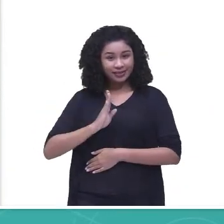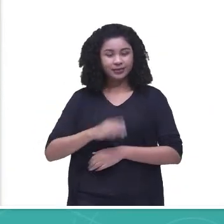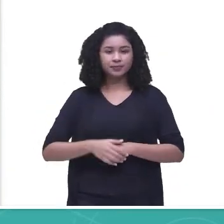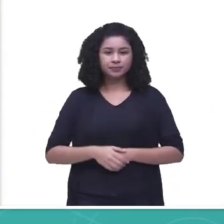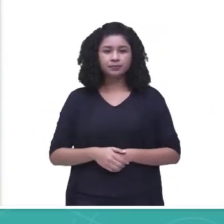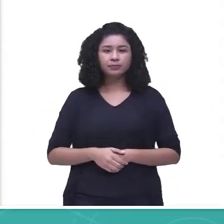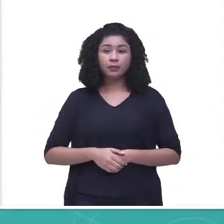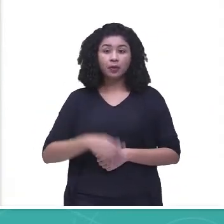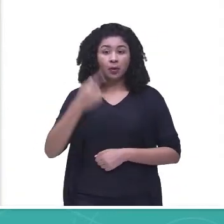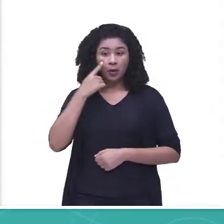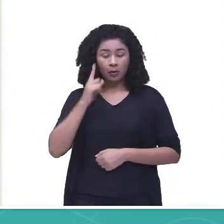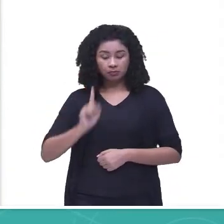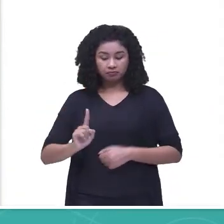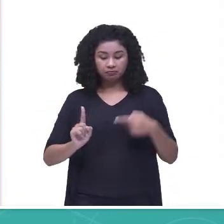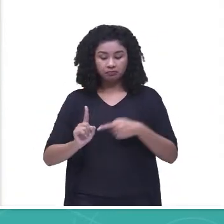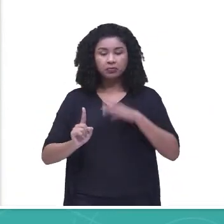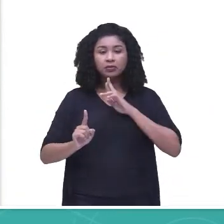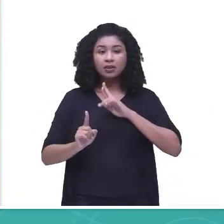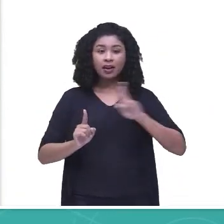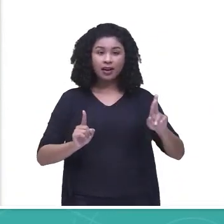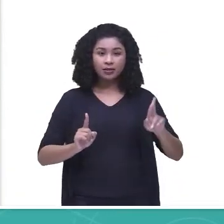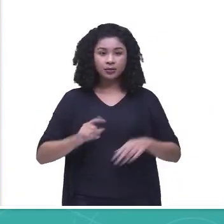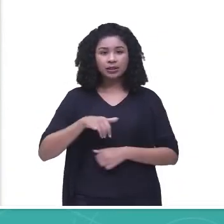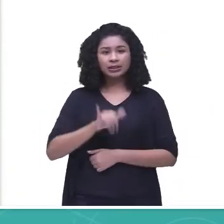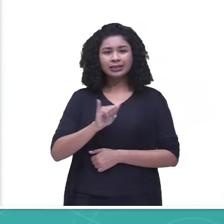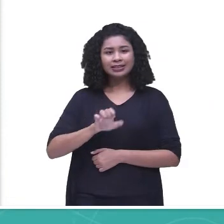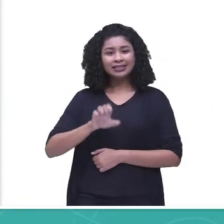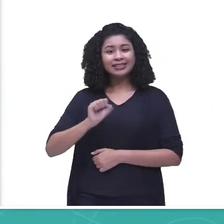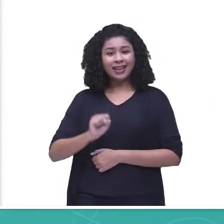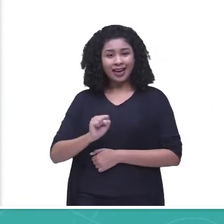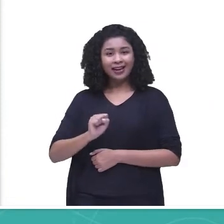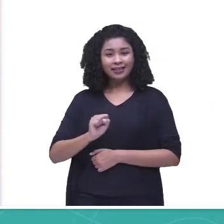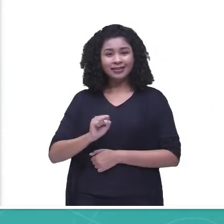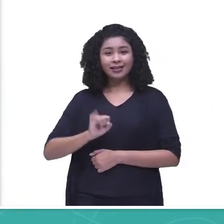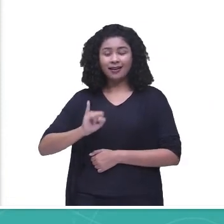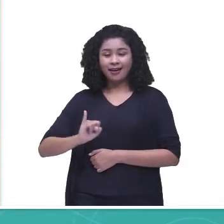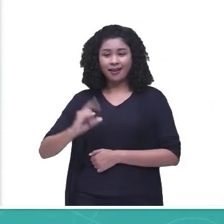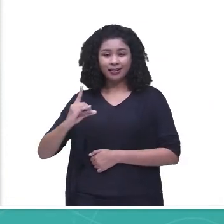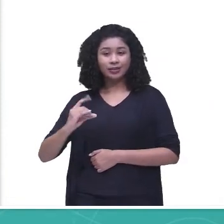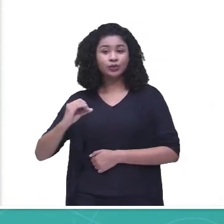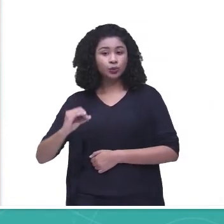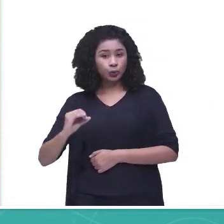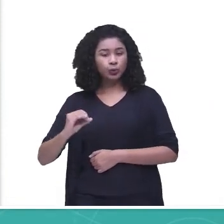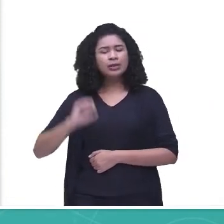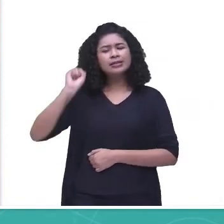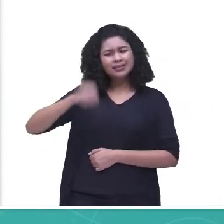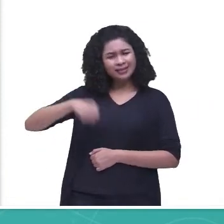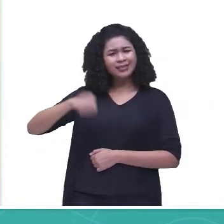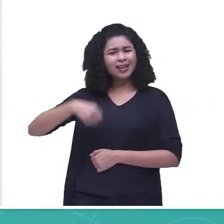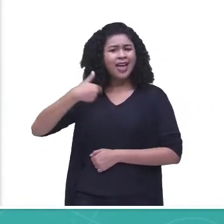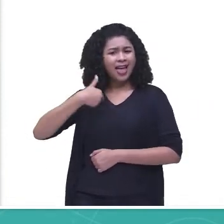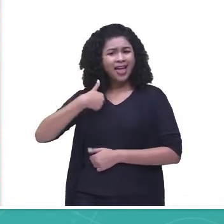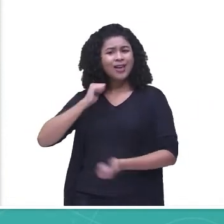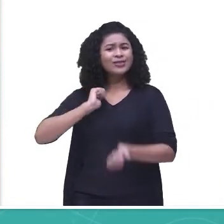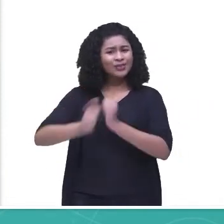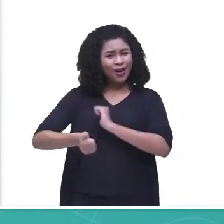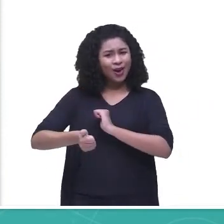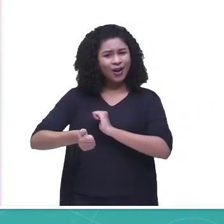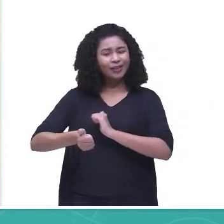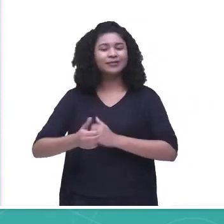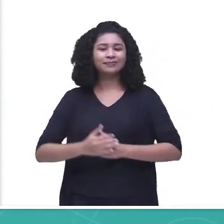afirmativa, curta, porém completa. Yes, I do. Sim, eu jogo. Toda vez que eu repito o verbo